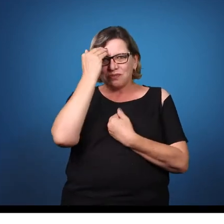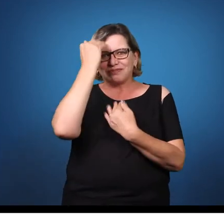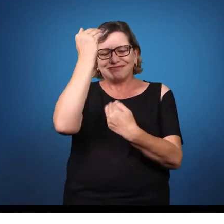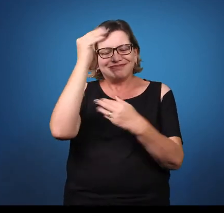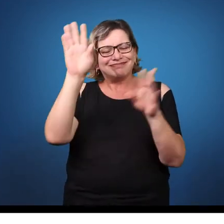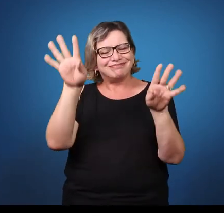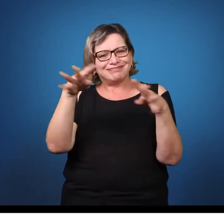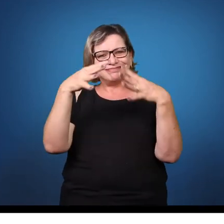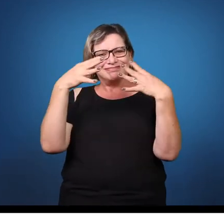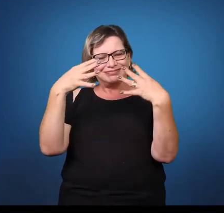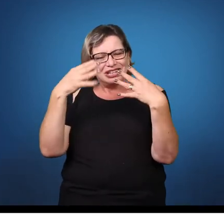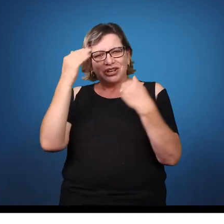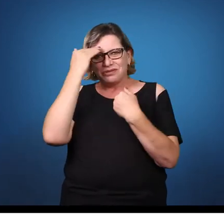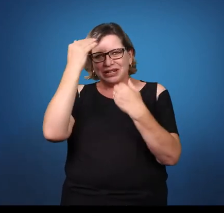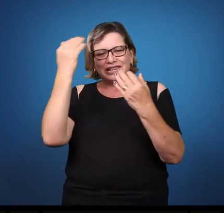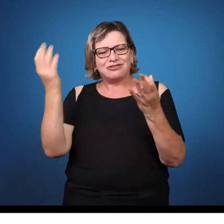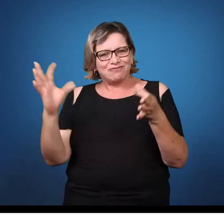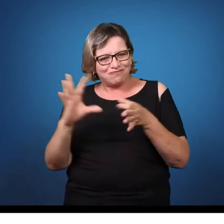Tchau!